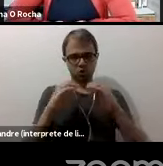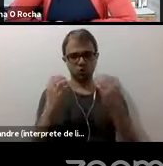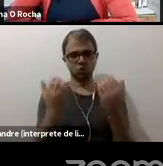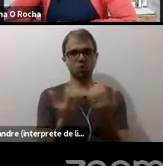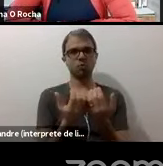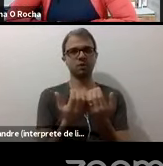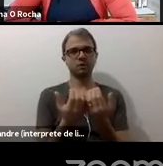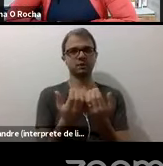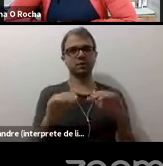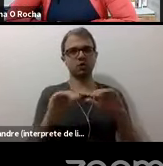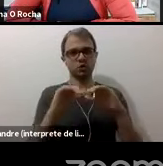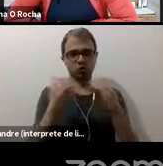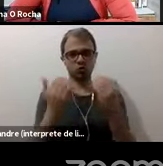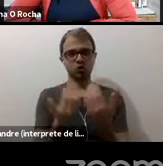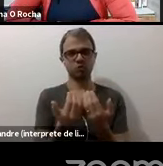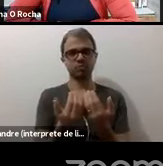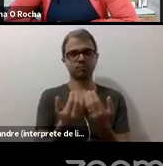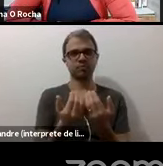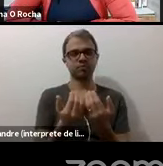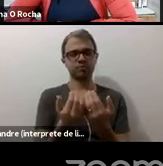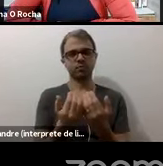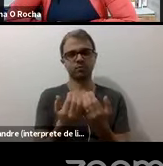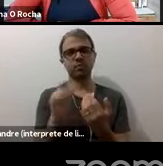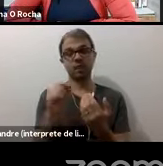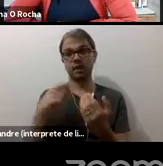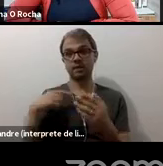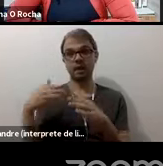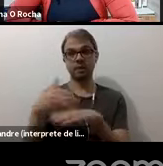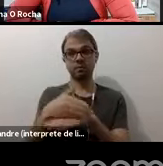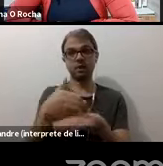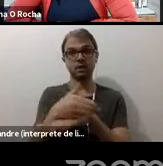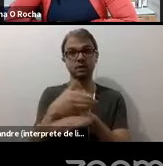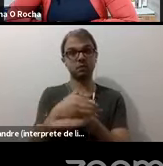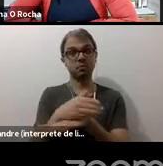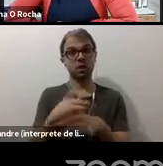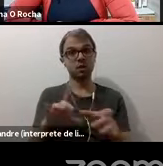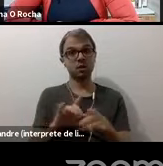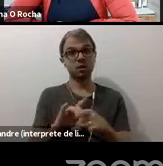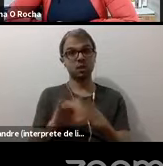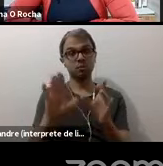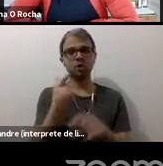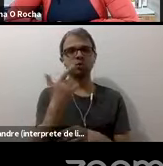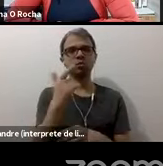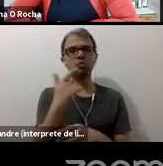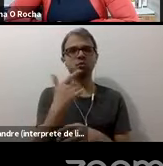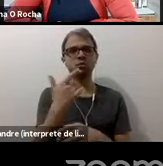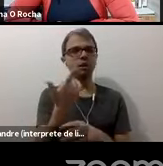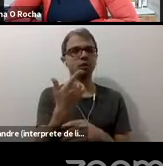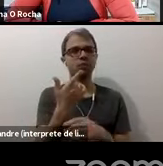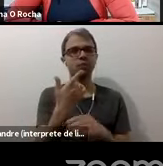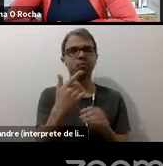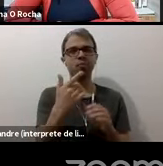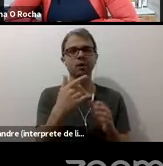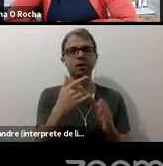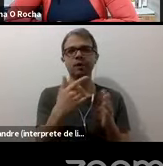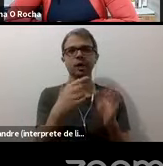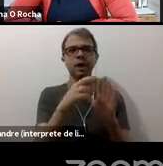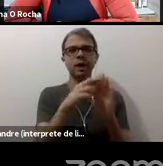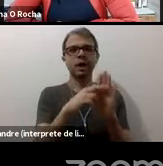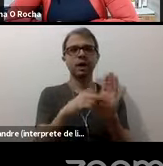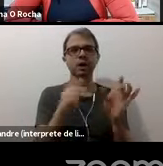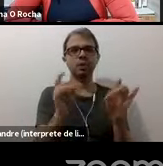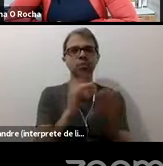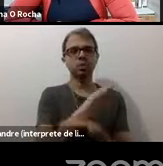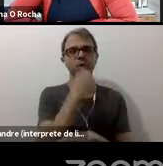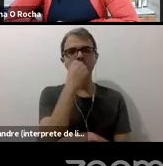democrática, porque realmente não existem respostas certas, fórmulas, receitas que se apliquem a todos os contextos